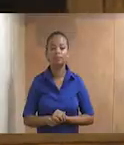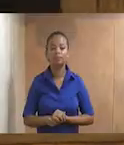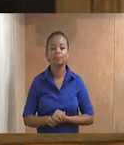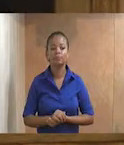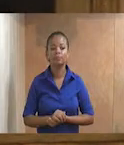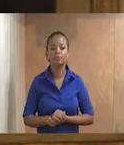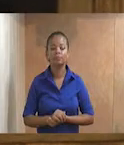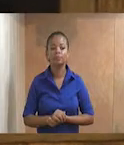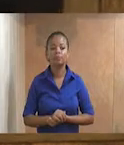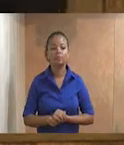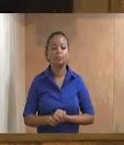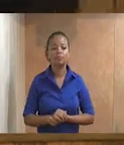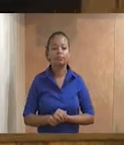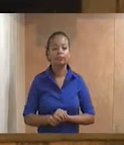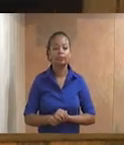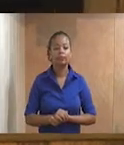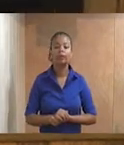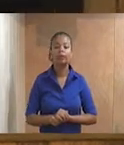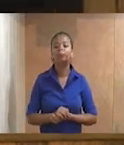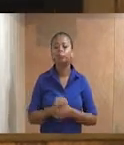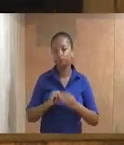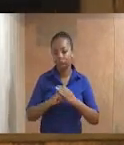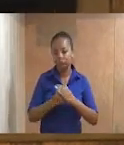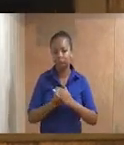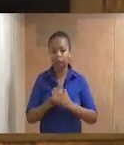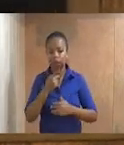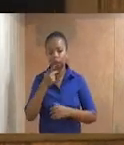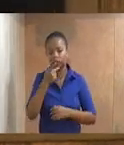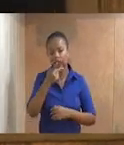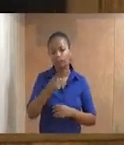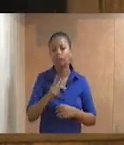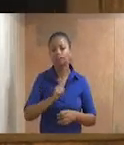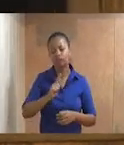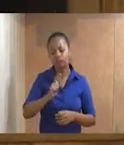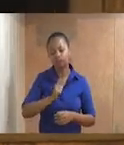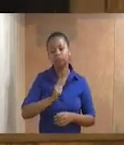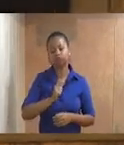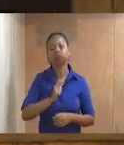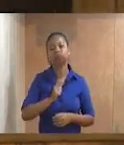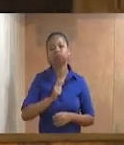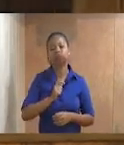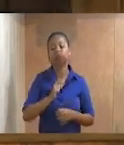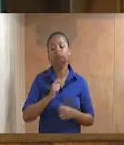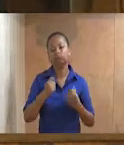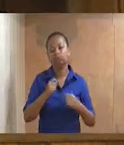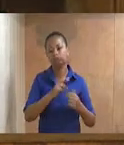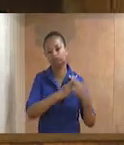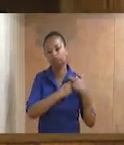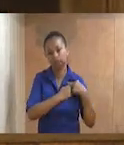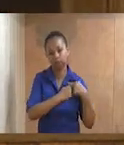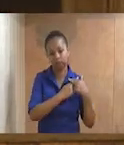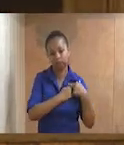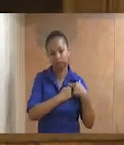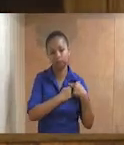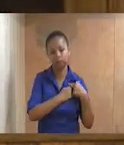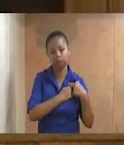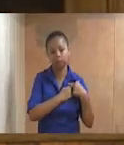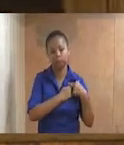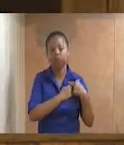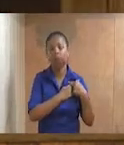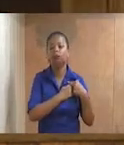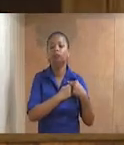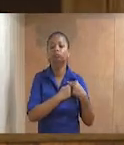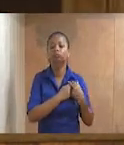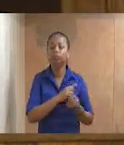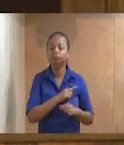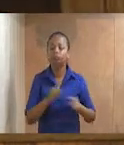Então, senhor presidente, para terminar minha fala, temos que ter responsabilidade nessa casa. Não é usar essa